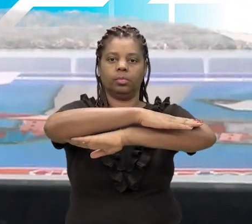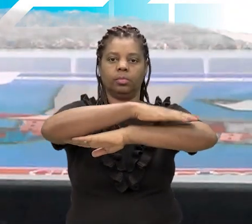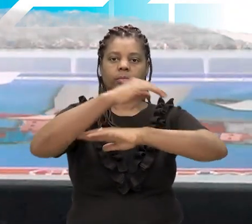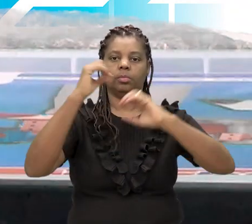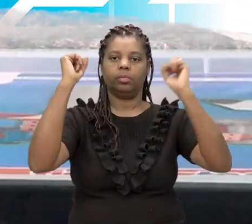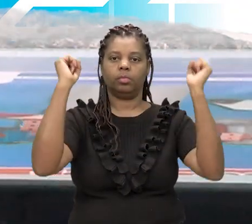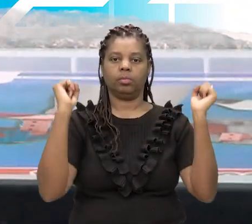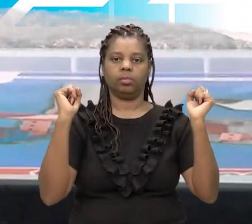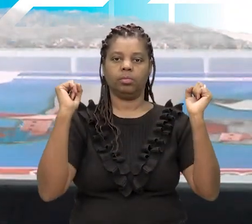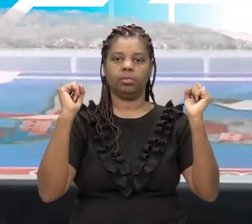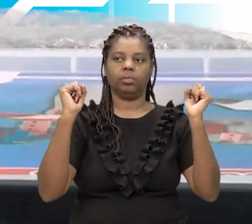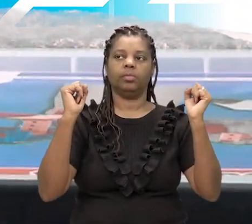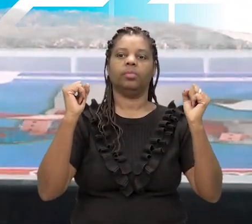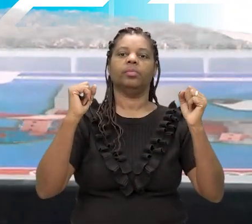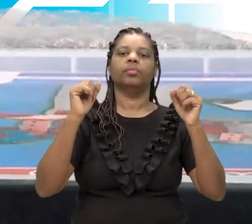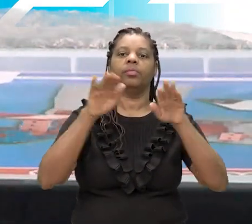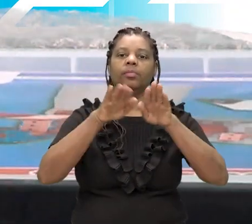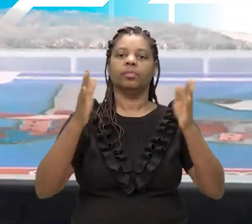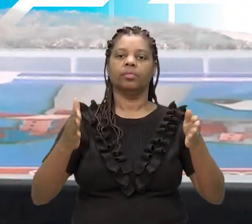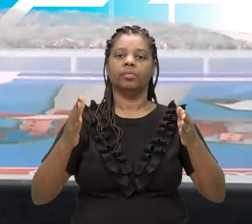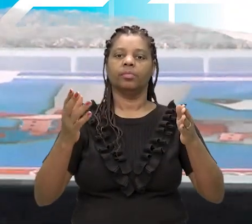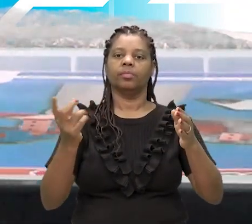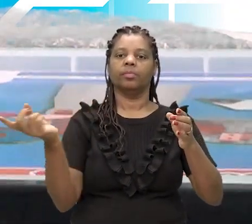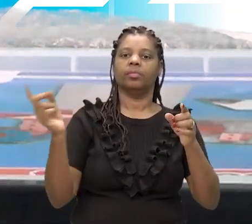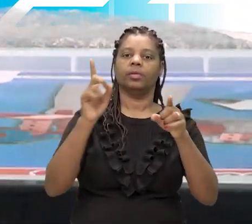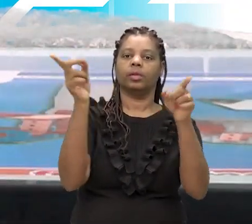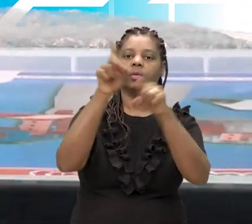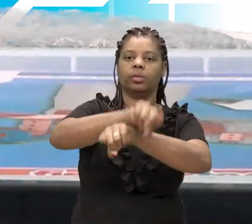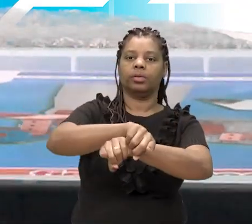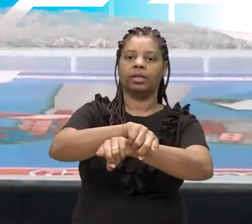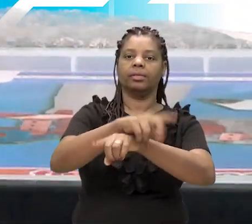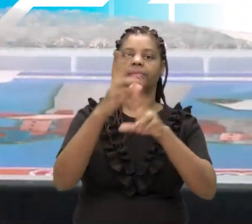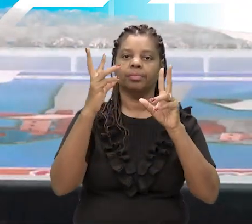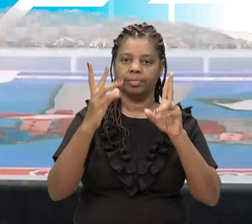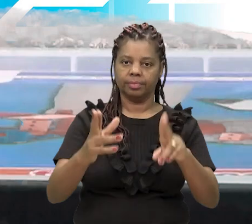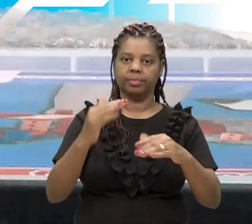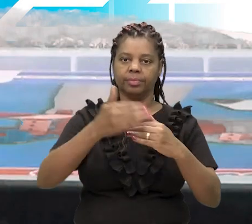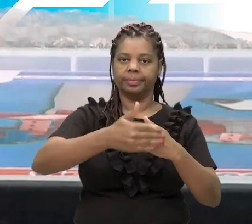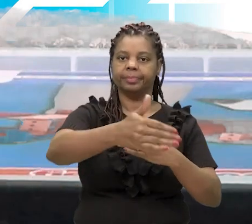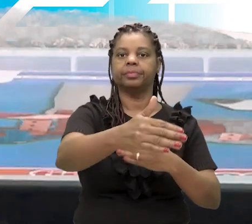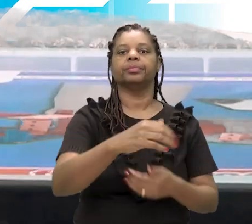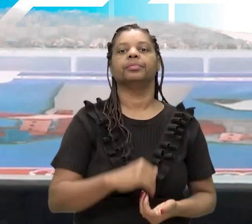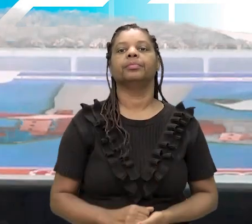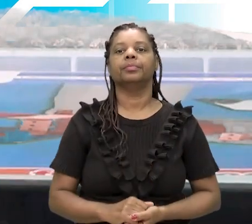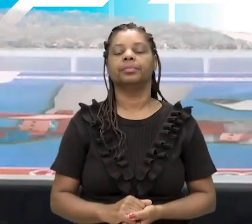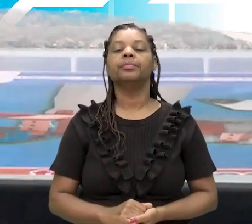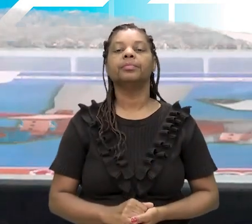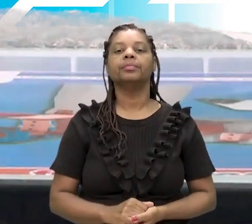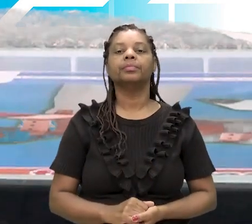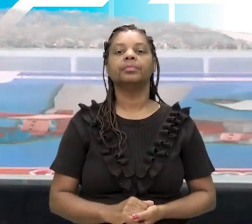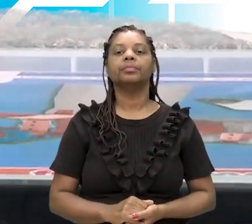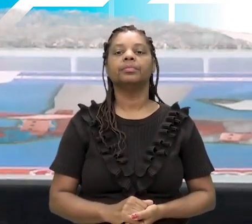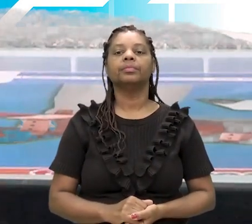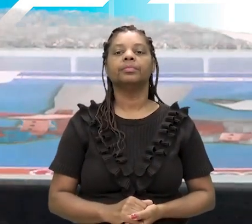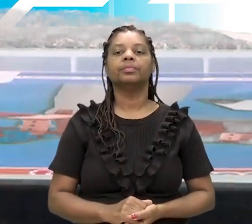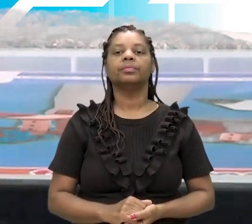do outro. E eu vou virar a nossa mesa ao contrário e vou fazer o mesmo processo.